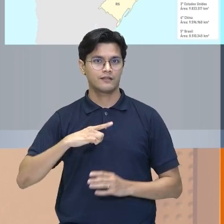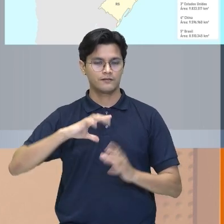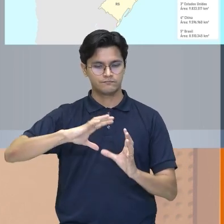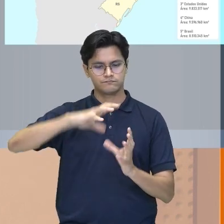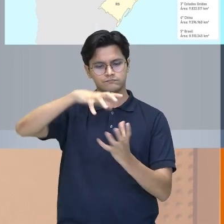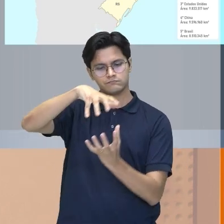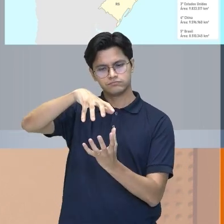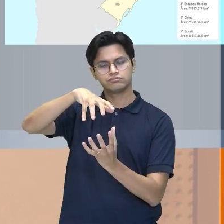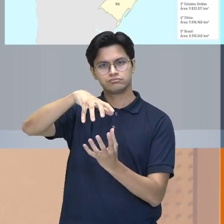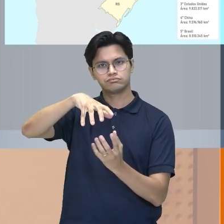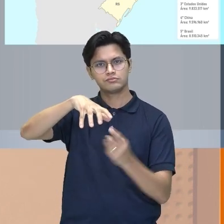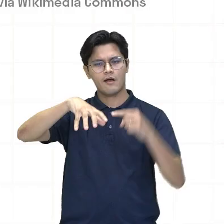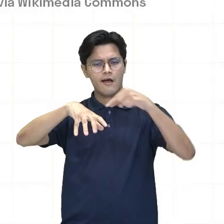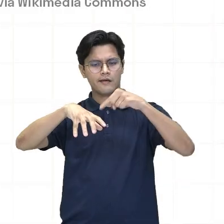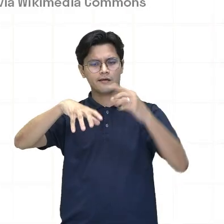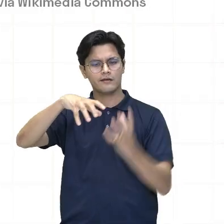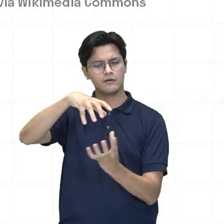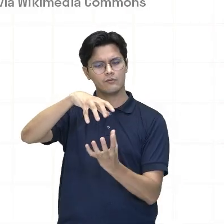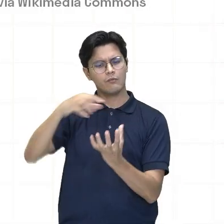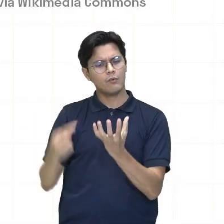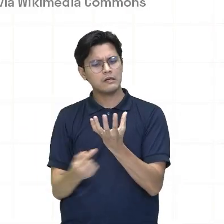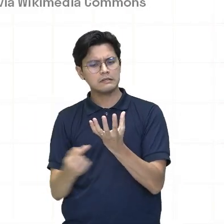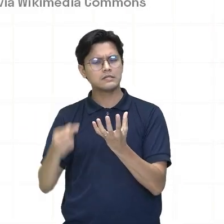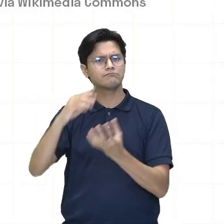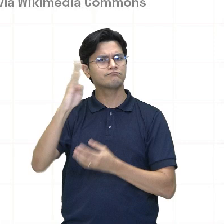Então, observem aí.